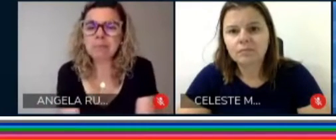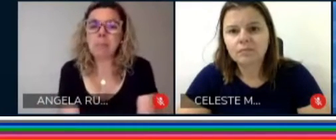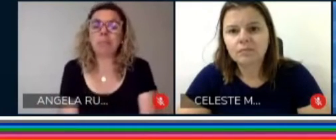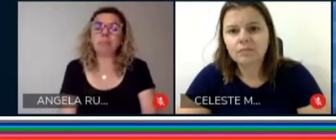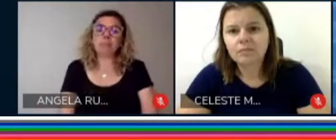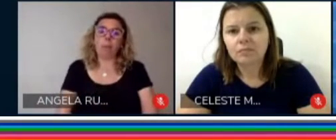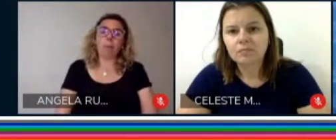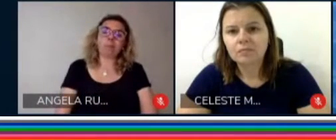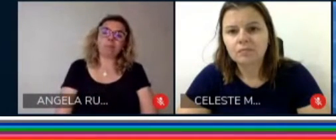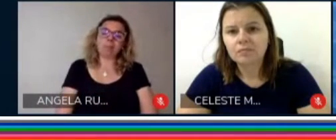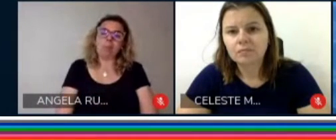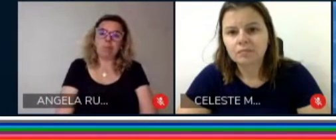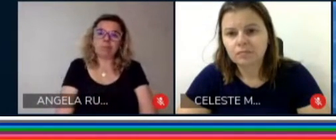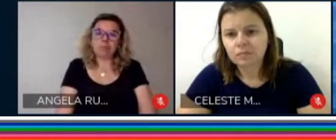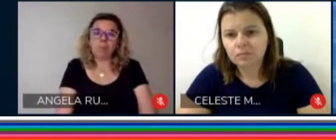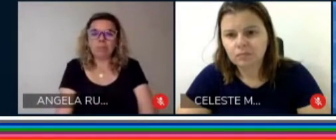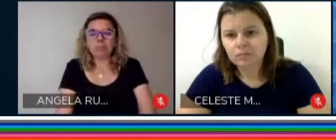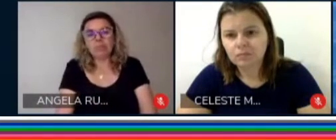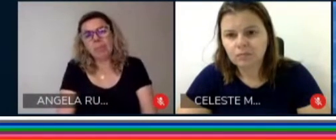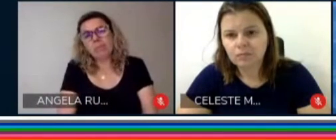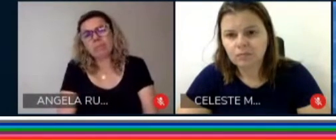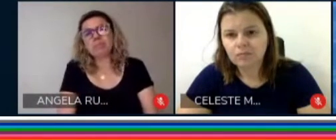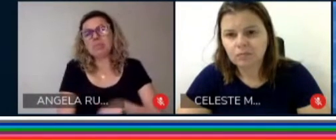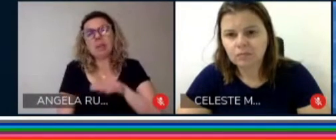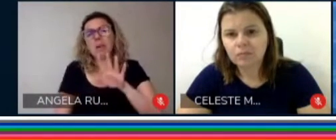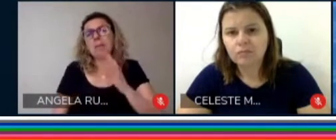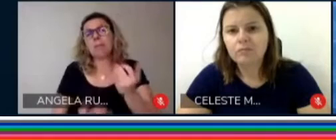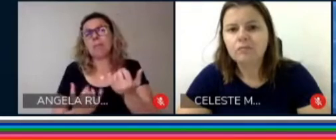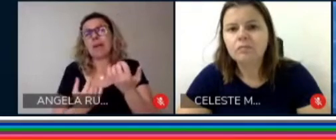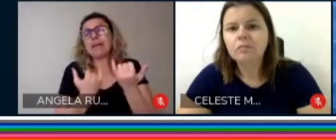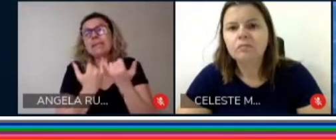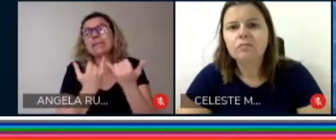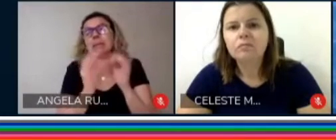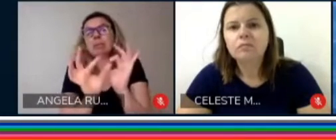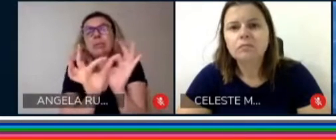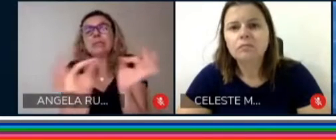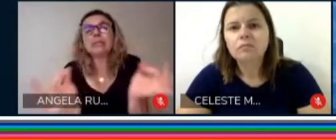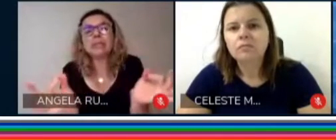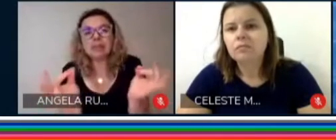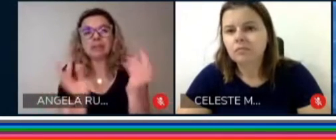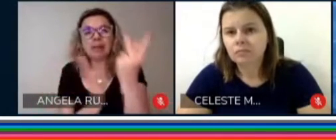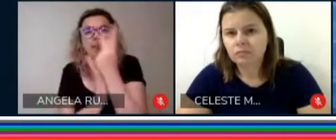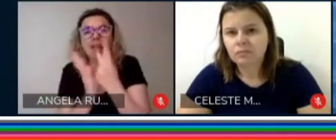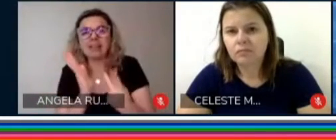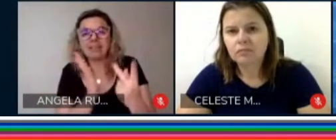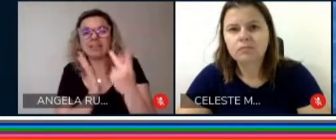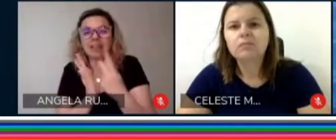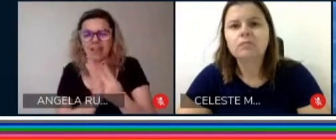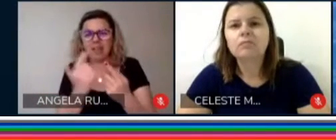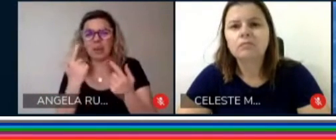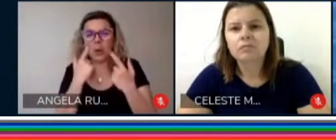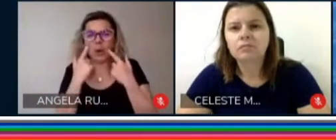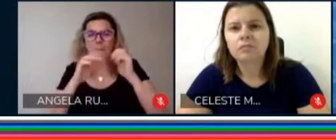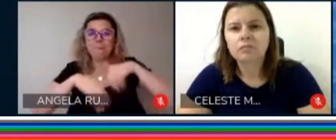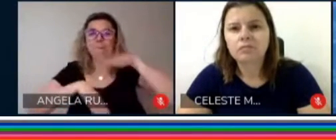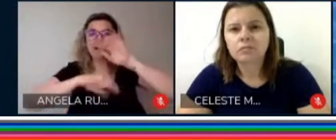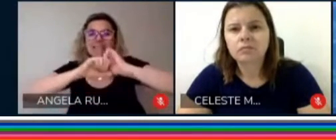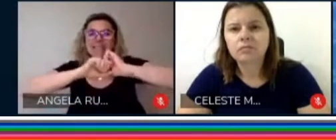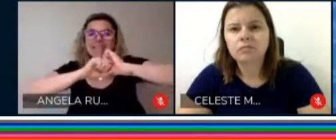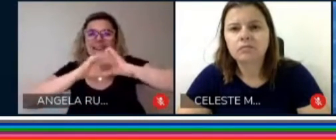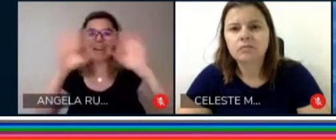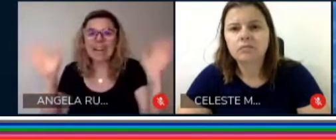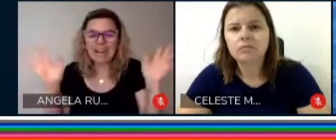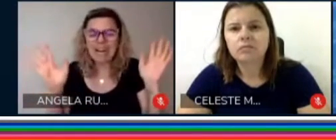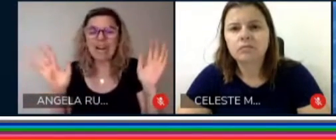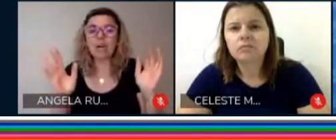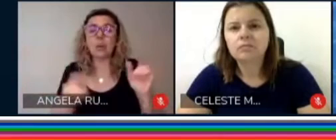Mas essa aqui é uma demonstração gráfica bem simples, na verdade, para ficar um pouco mais claro o